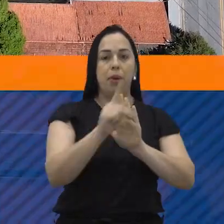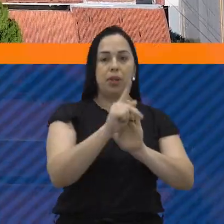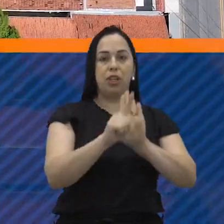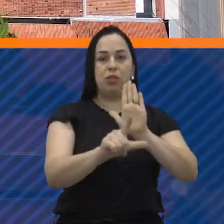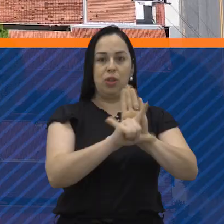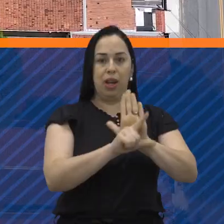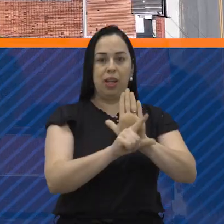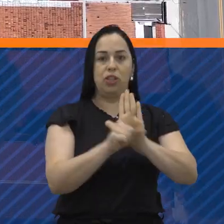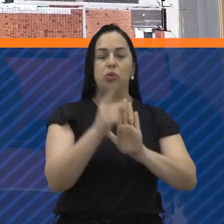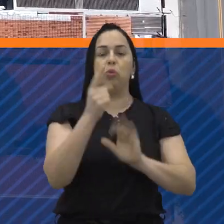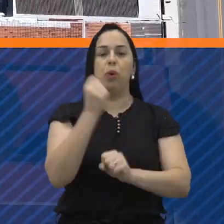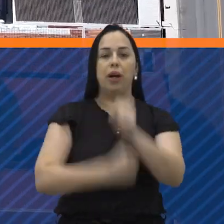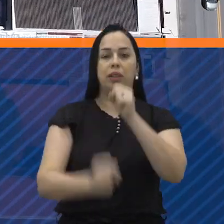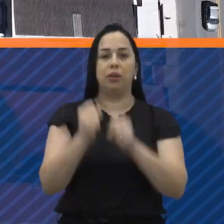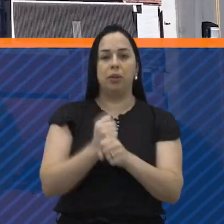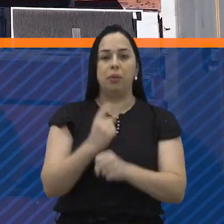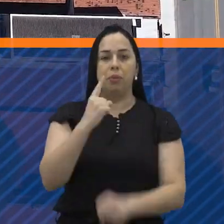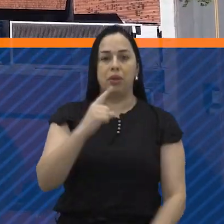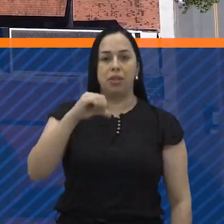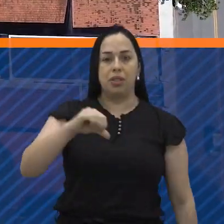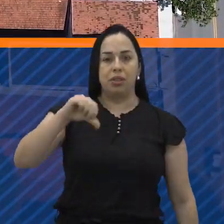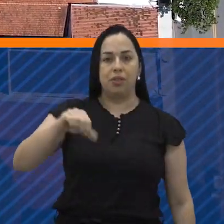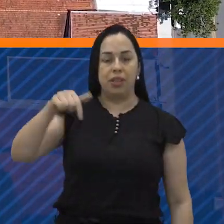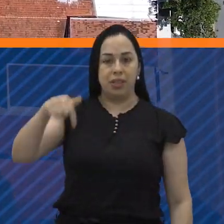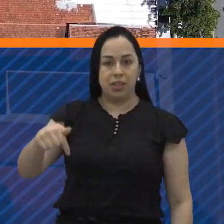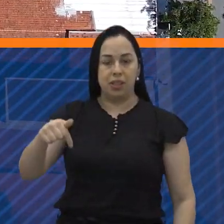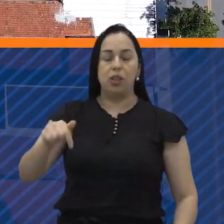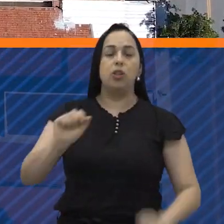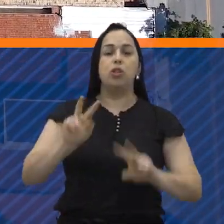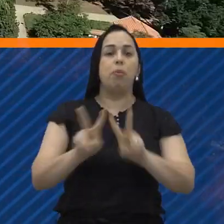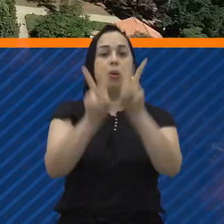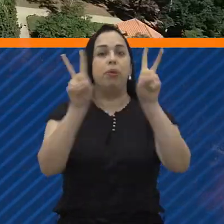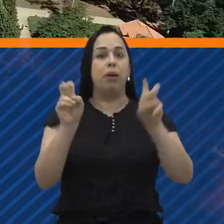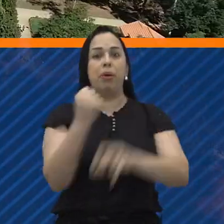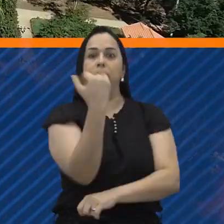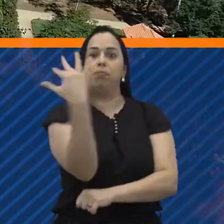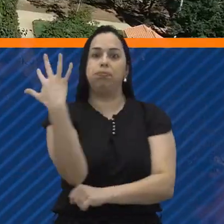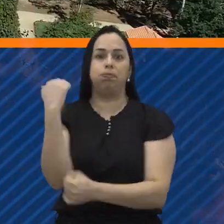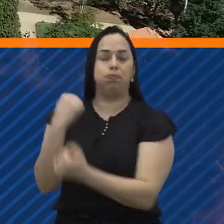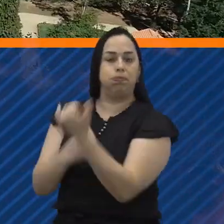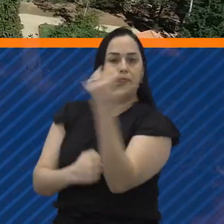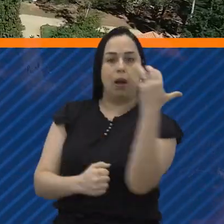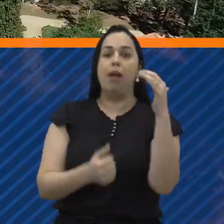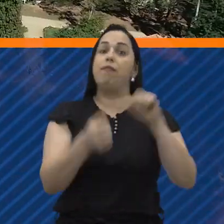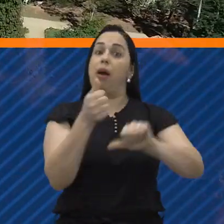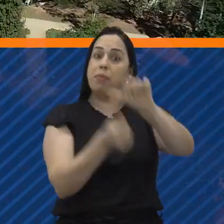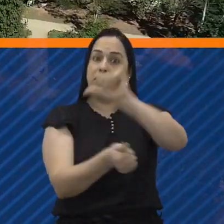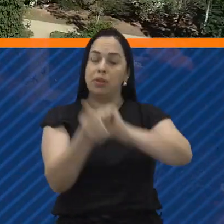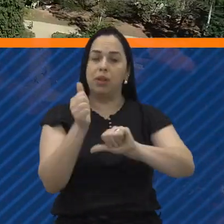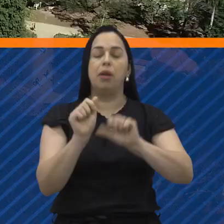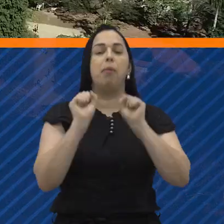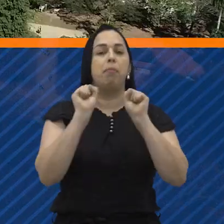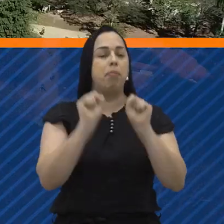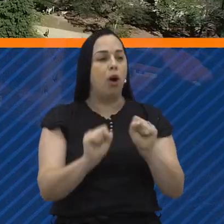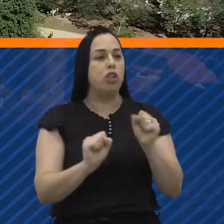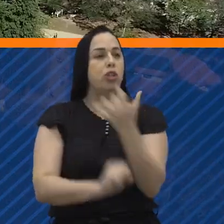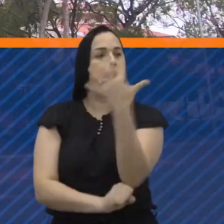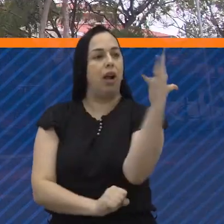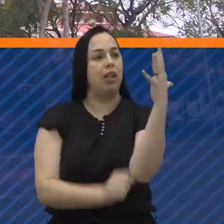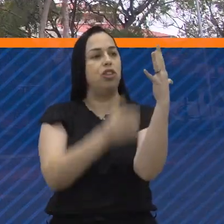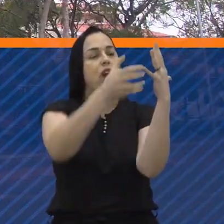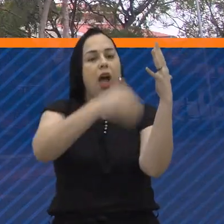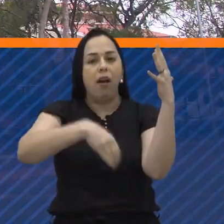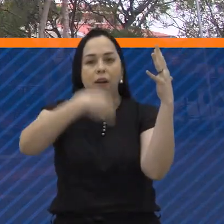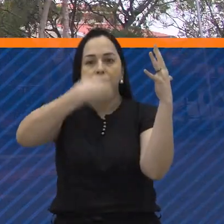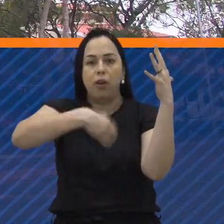que altera uma lei de 1997, que trata do planejamento arbóreo da cidade. A proposta permite a supressão